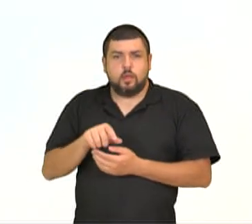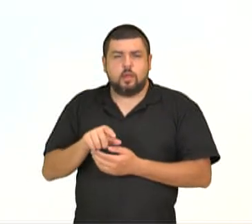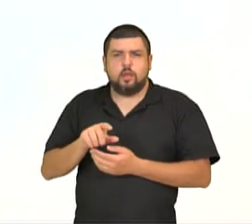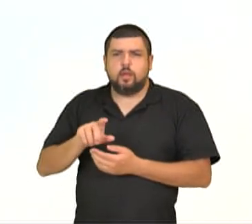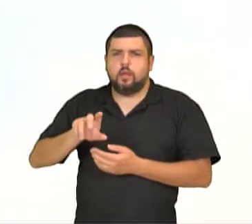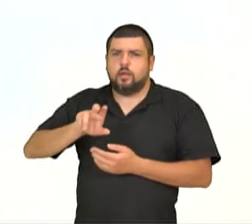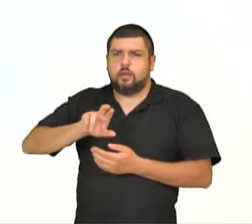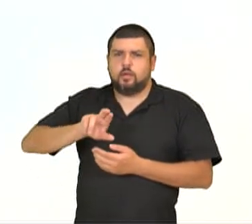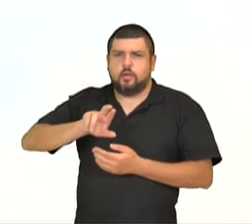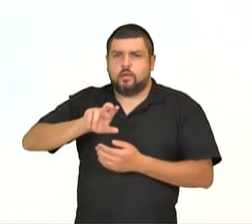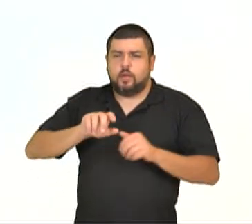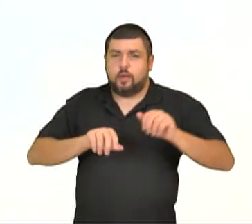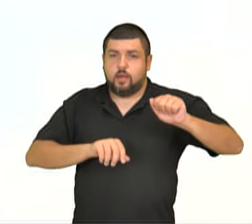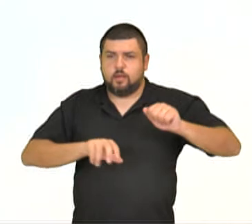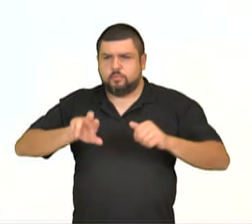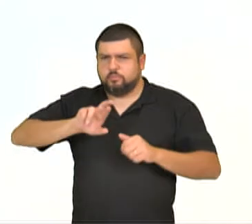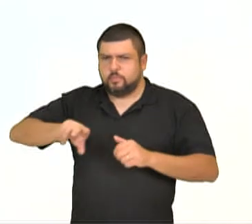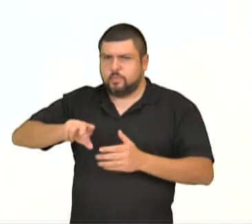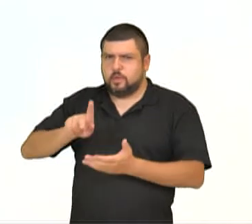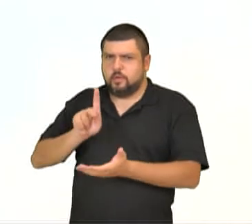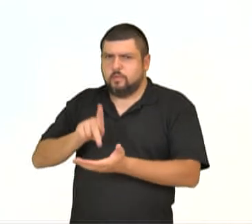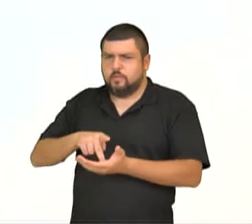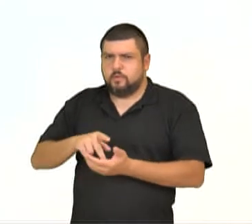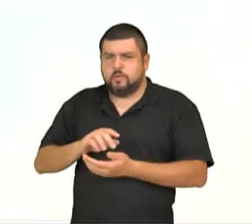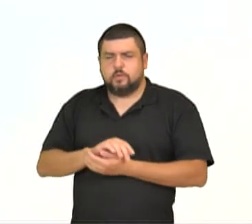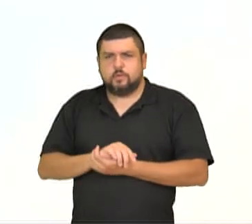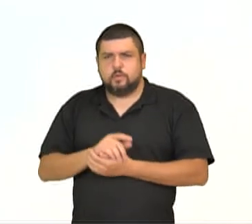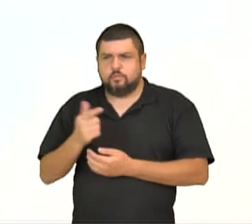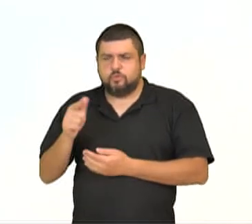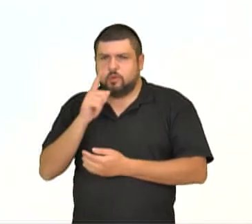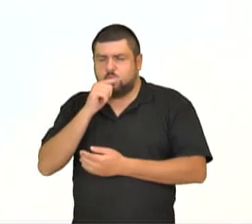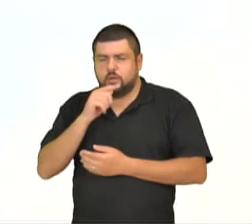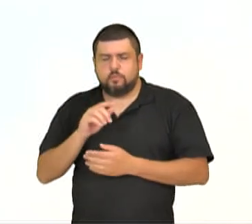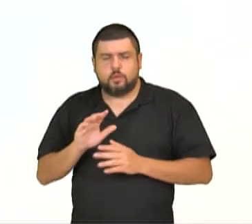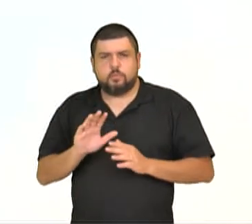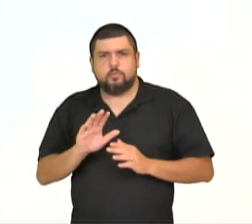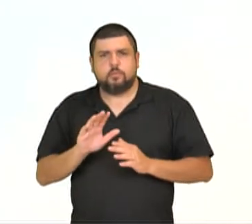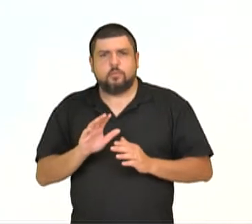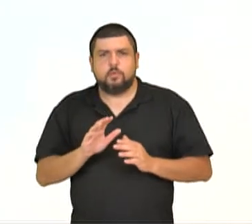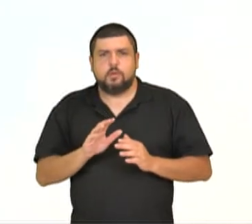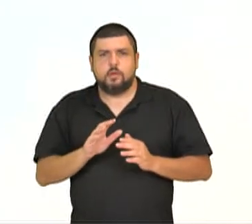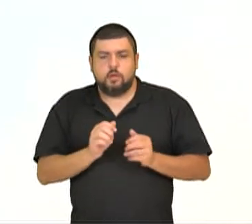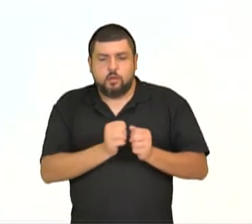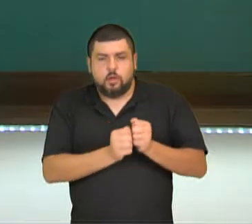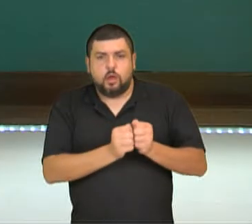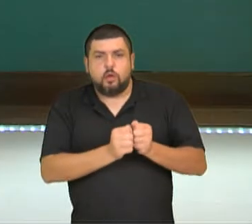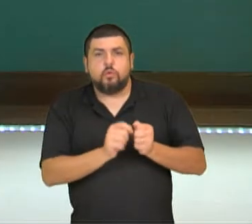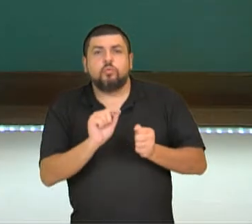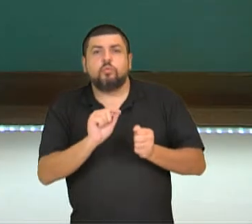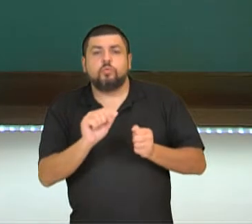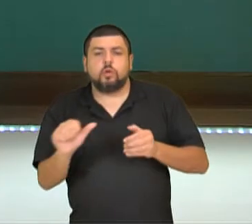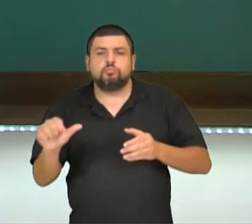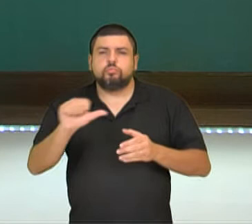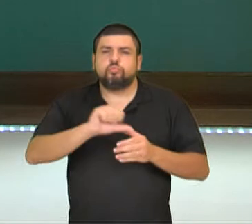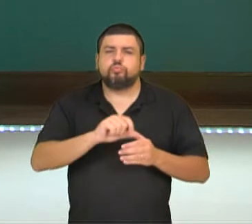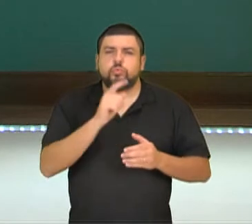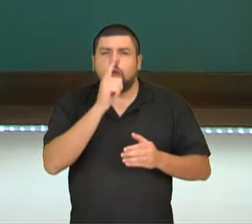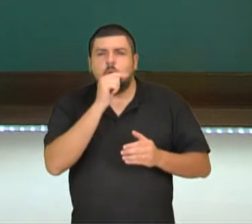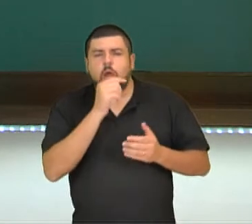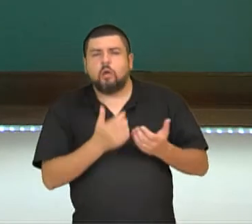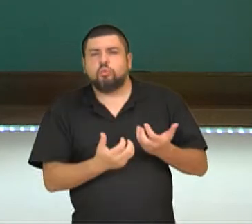e não há água no prato? Nossa, nós sabemos que o alimento é cozido em água, ele fica hidratado,